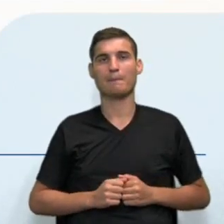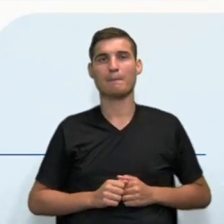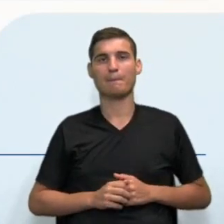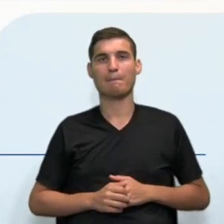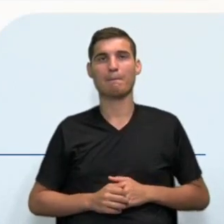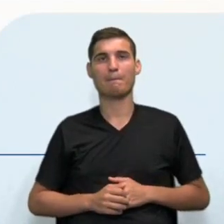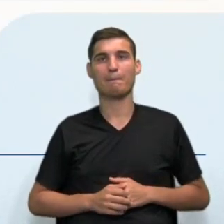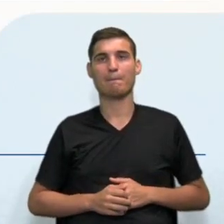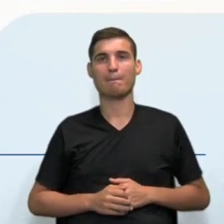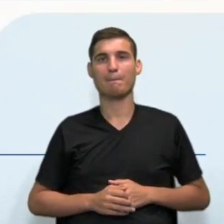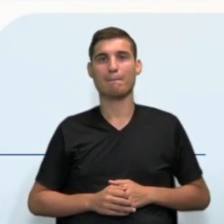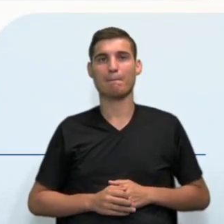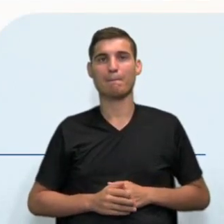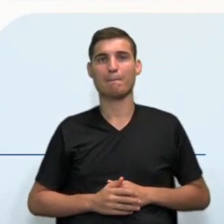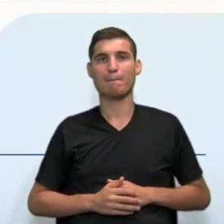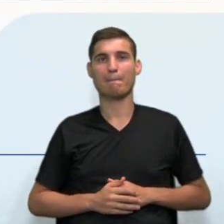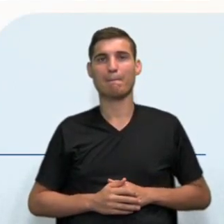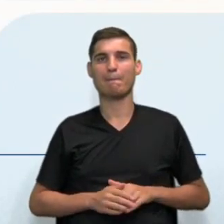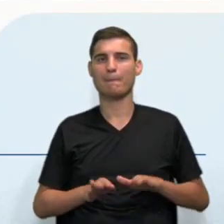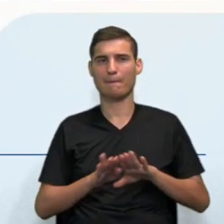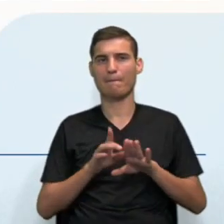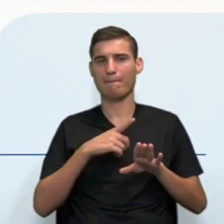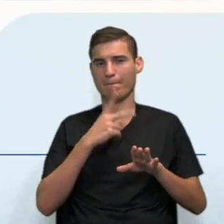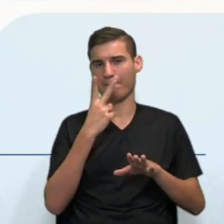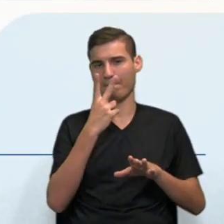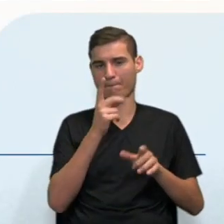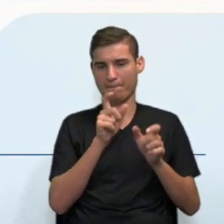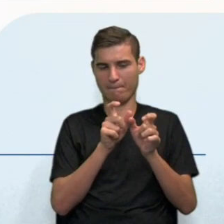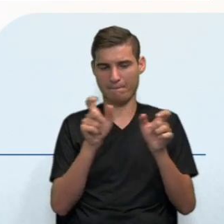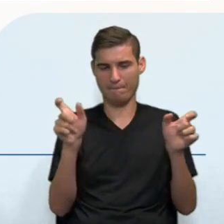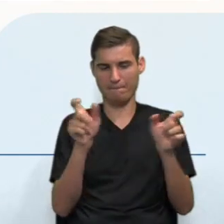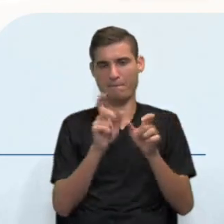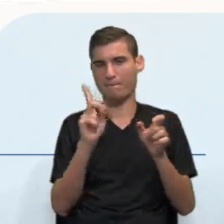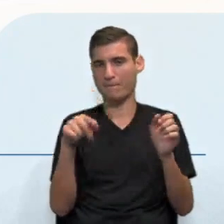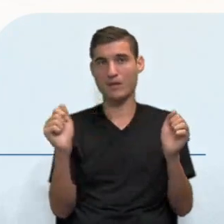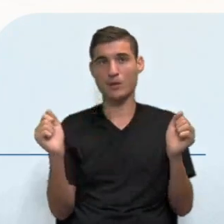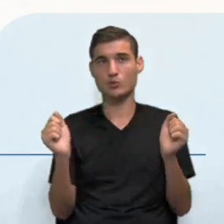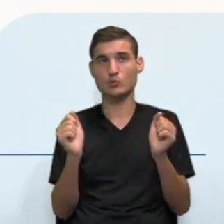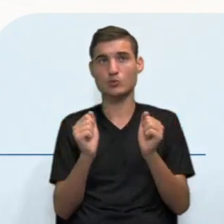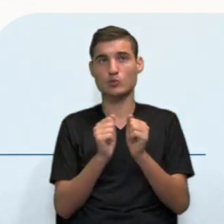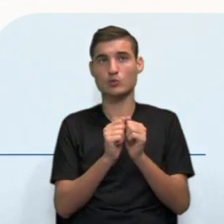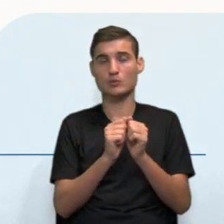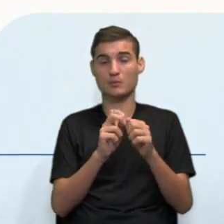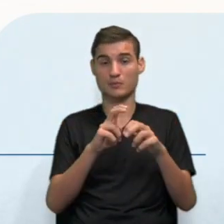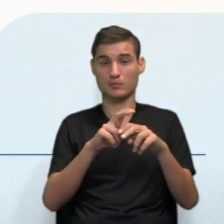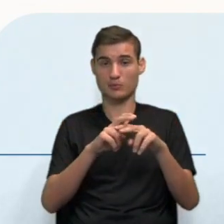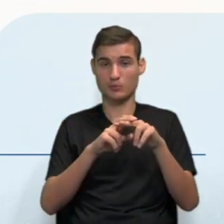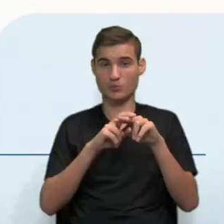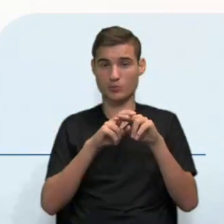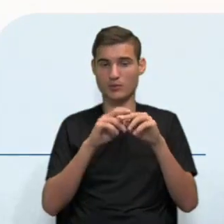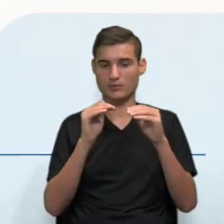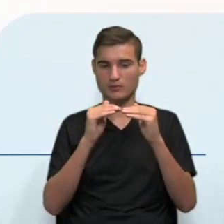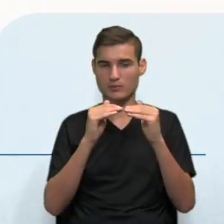Aqui a gente também tem dois canais, mas esses canais são simultâneos. E como eu falei, o canal ele tenta